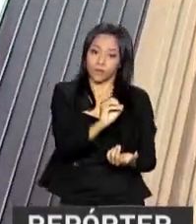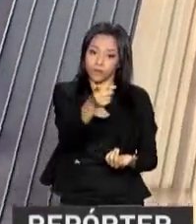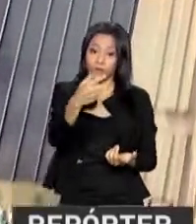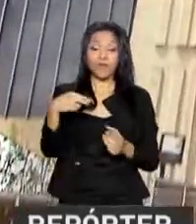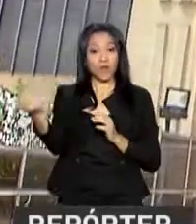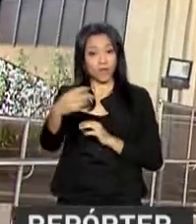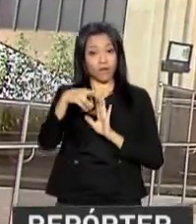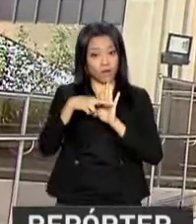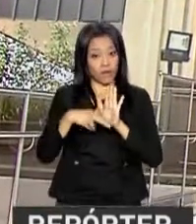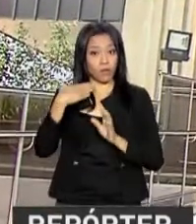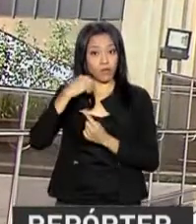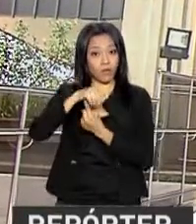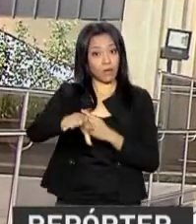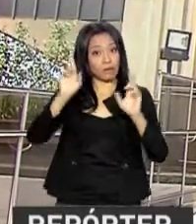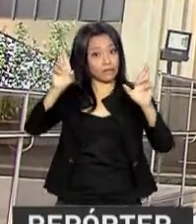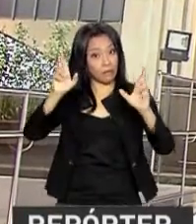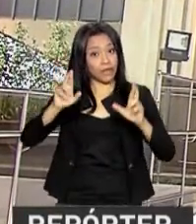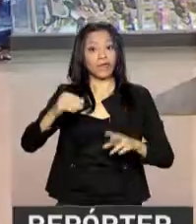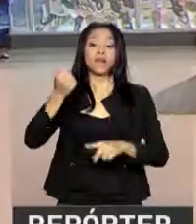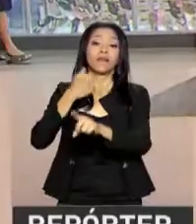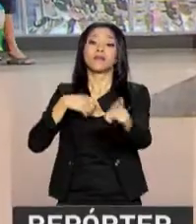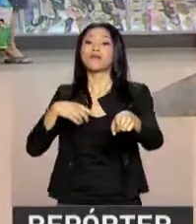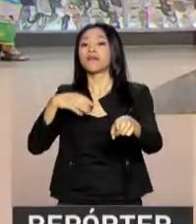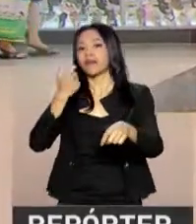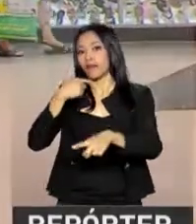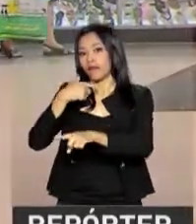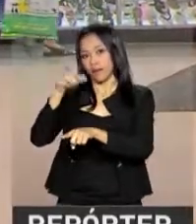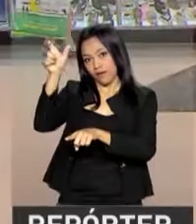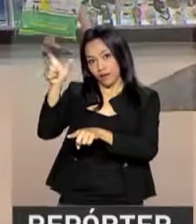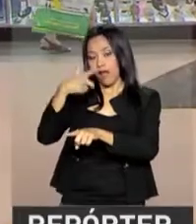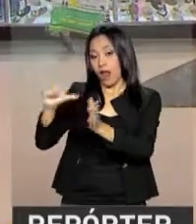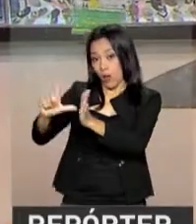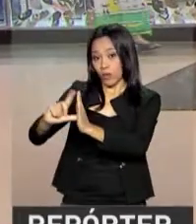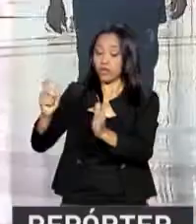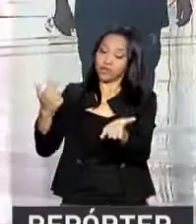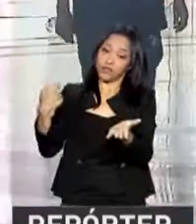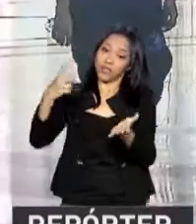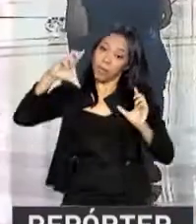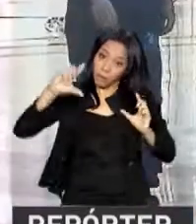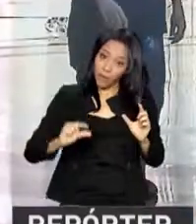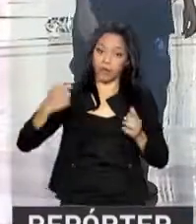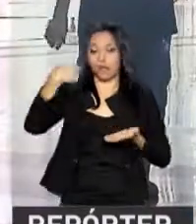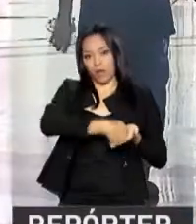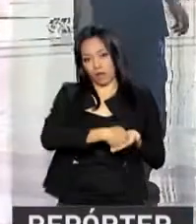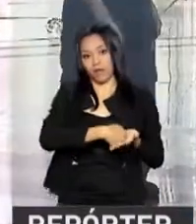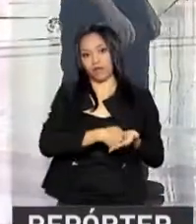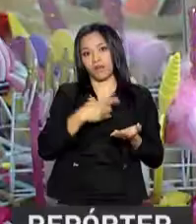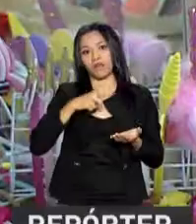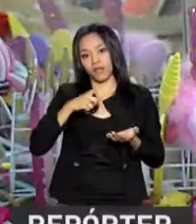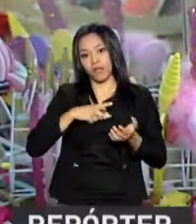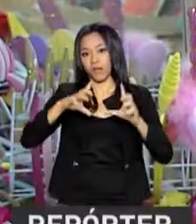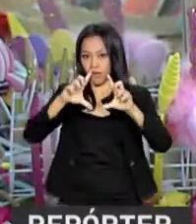espera que o custo do lojista seja menor o que pode fazer que o preço final ao consumidor também tenha uma queda